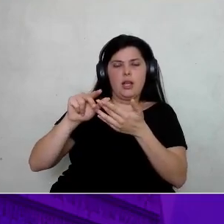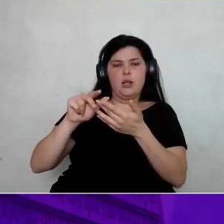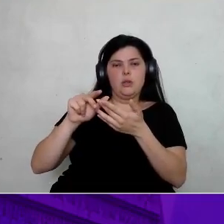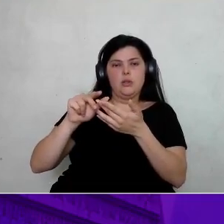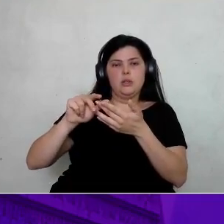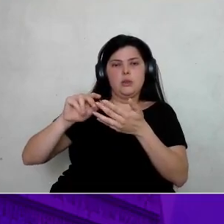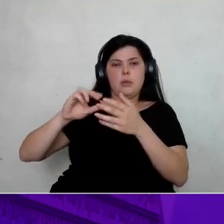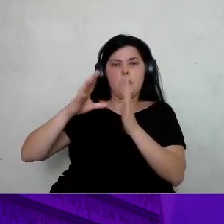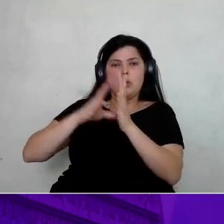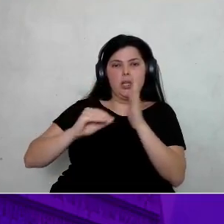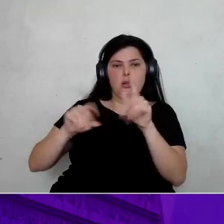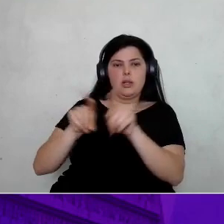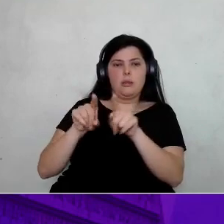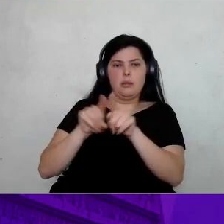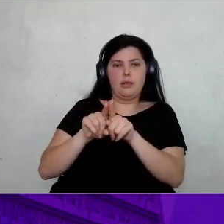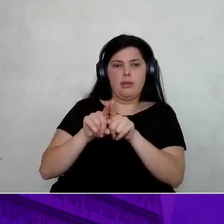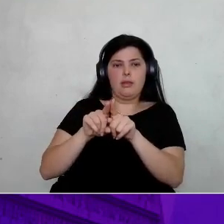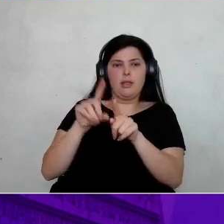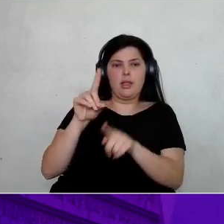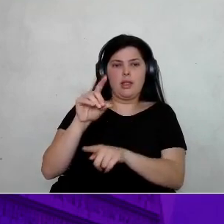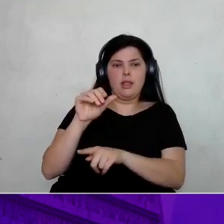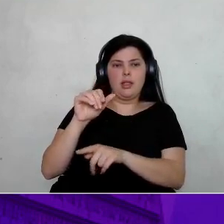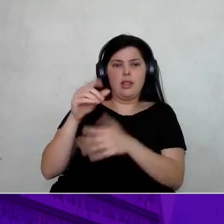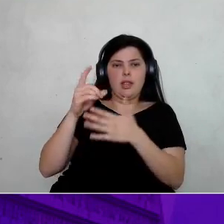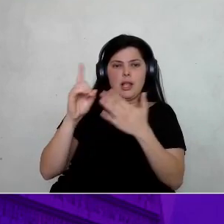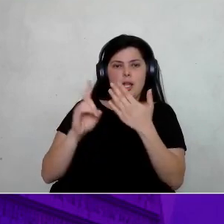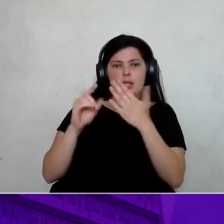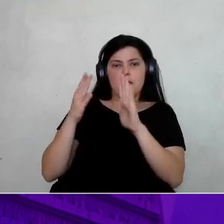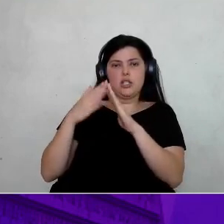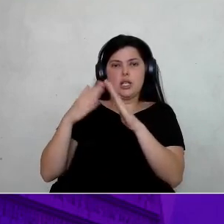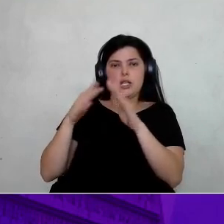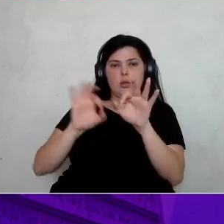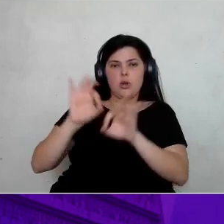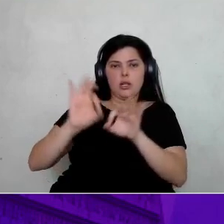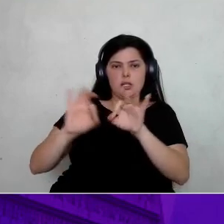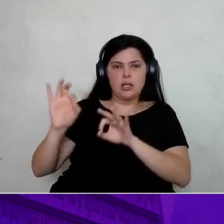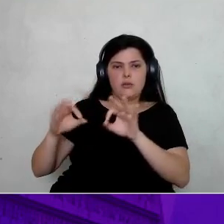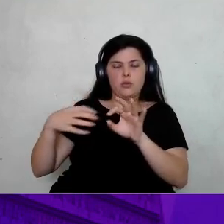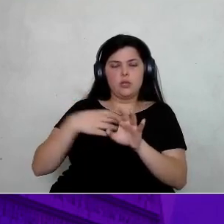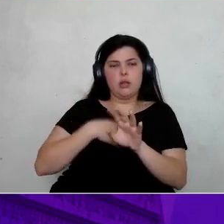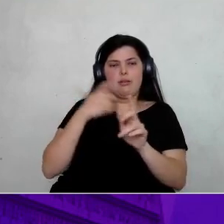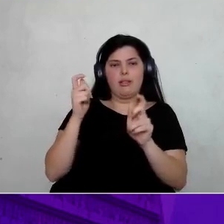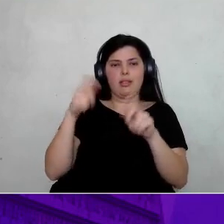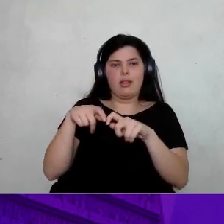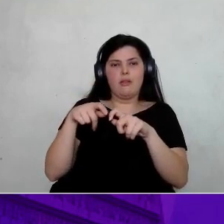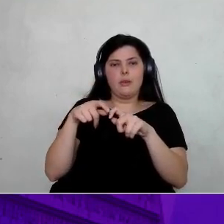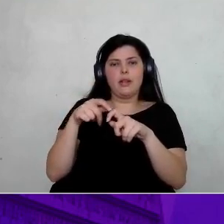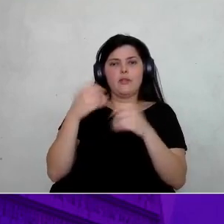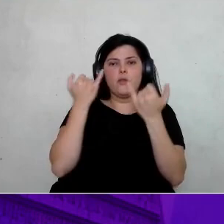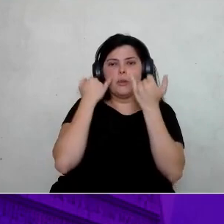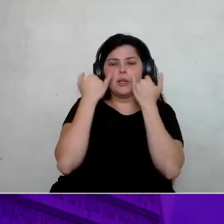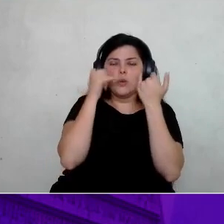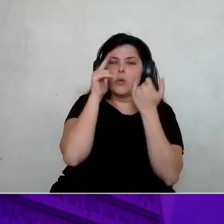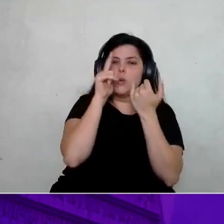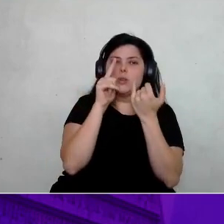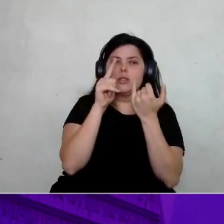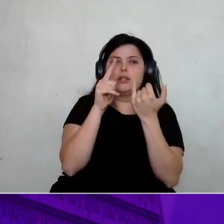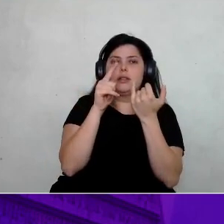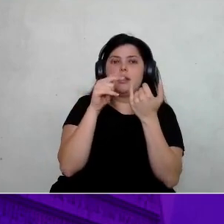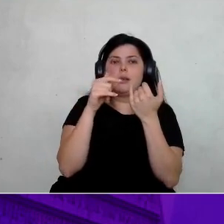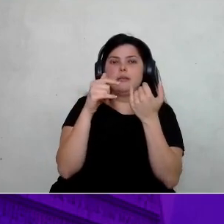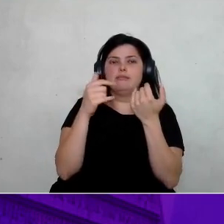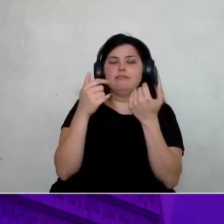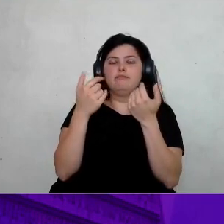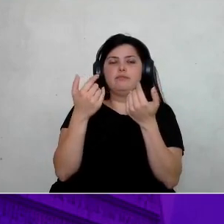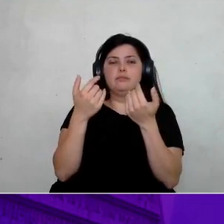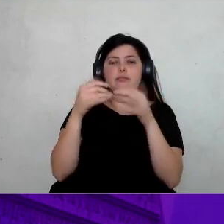data warehouse, né, que organizava isso de uma forma da gente conseguir extrair isso de forma paralela e mais